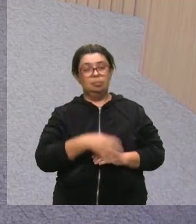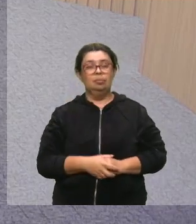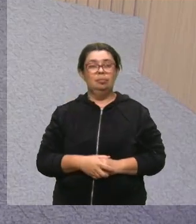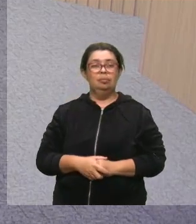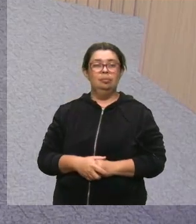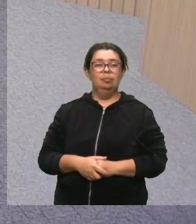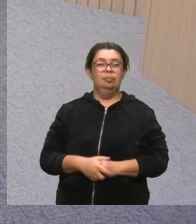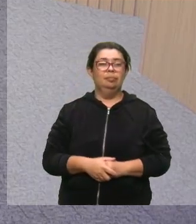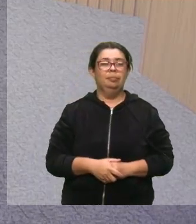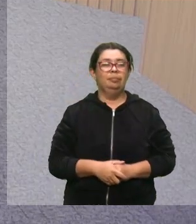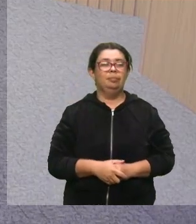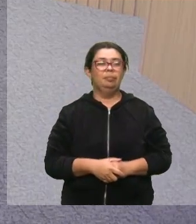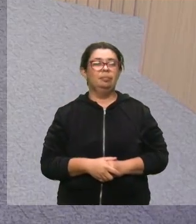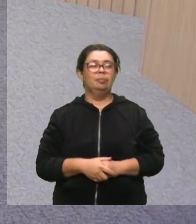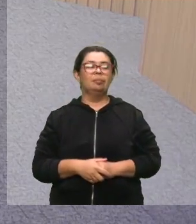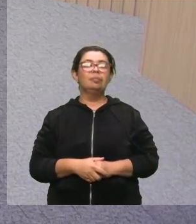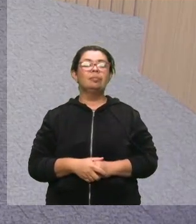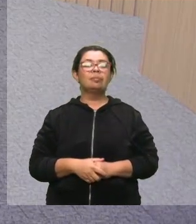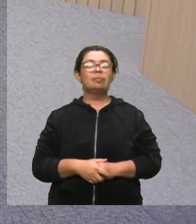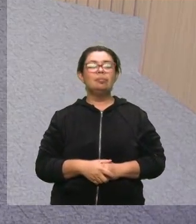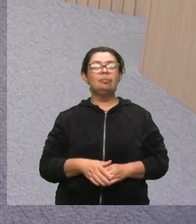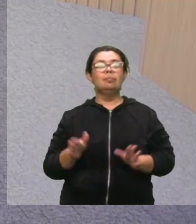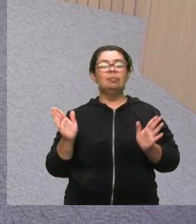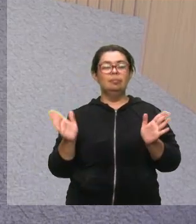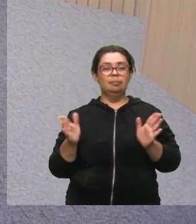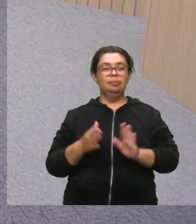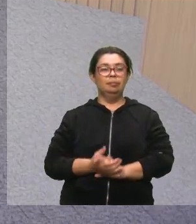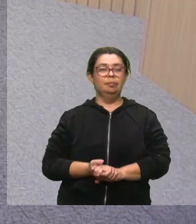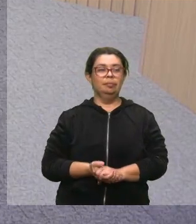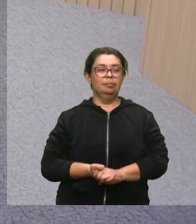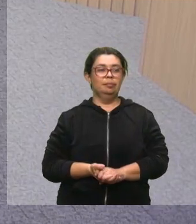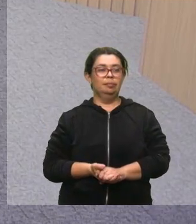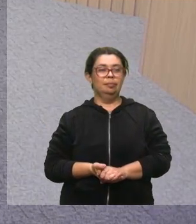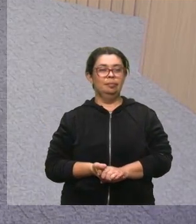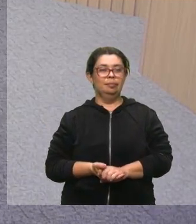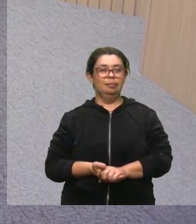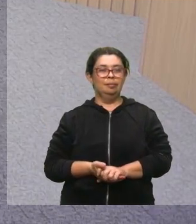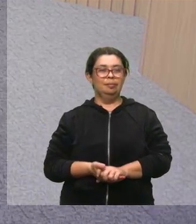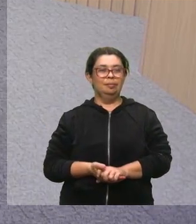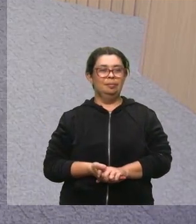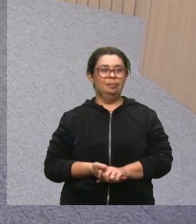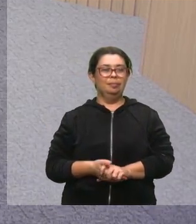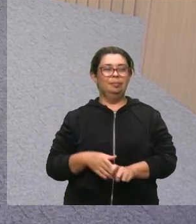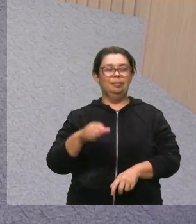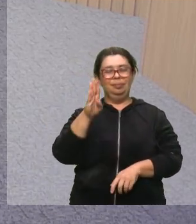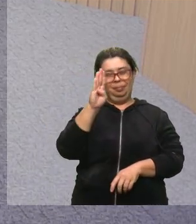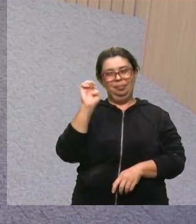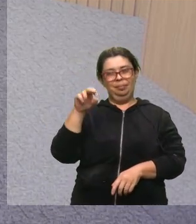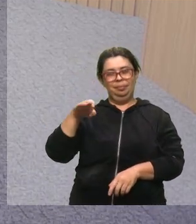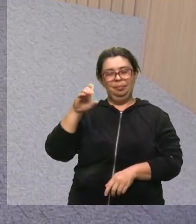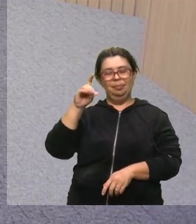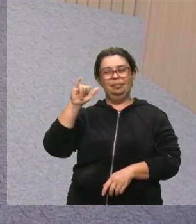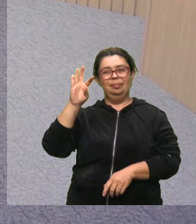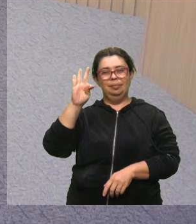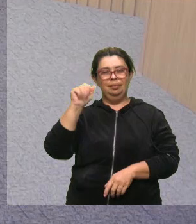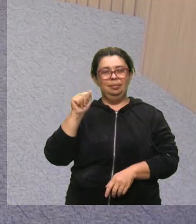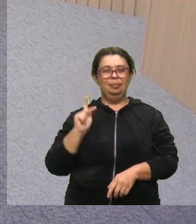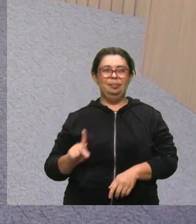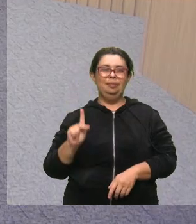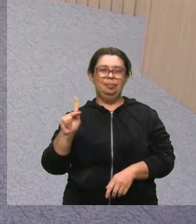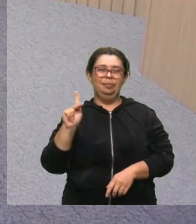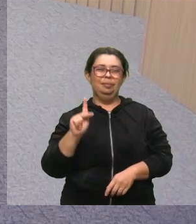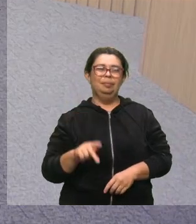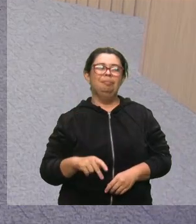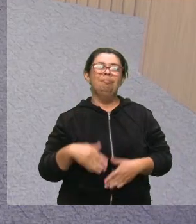aqui. Agora, passando a palavra para a rainha das audiências públicas, Benedita, sempre presente, estuda o orçamento